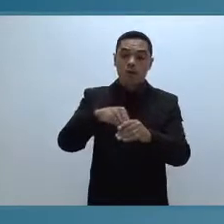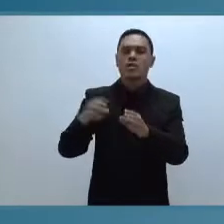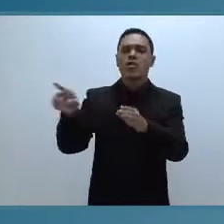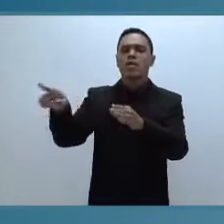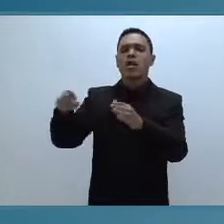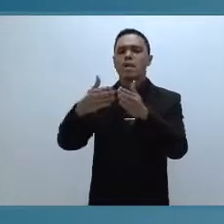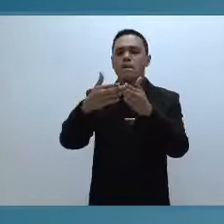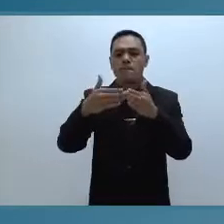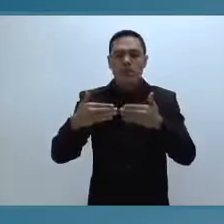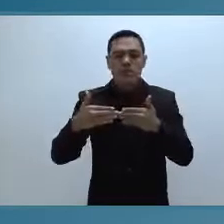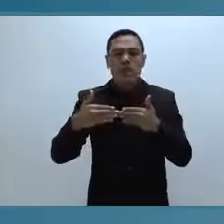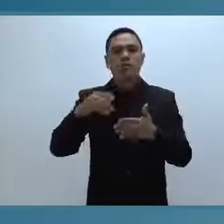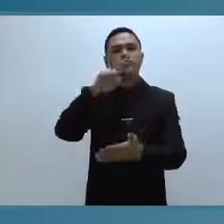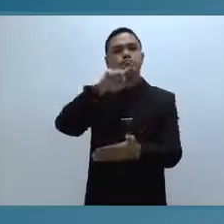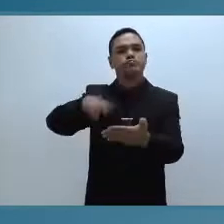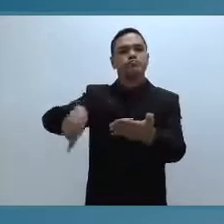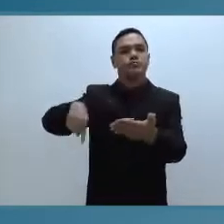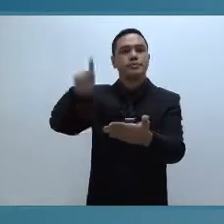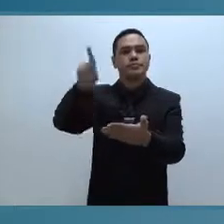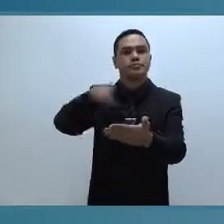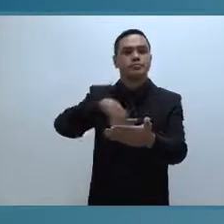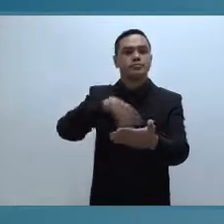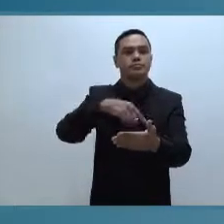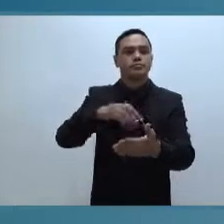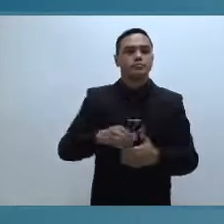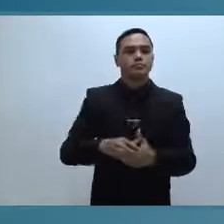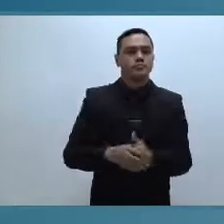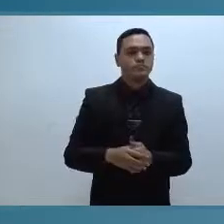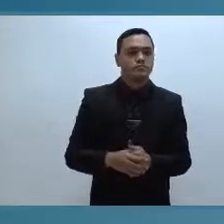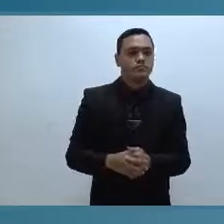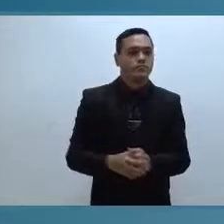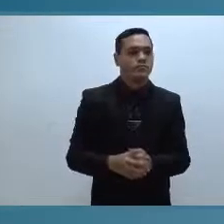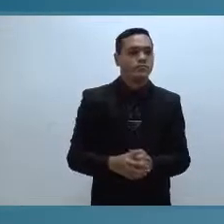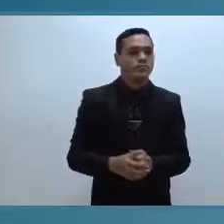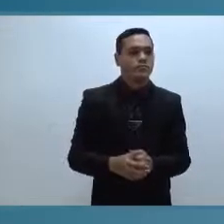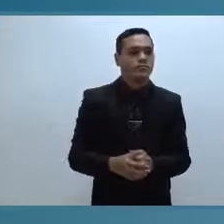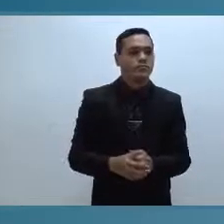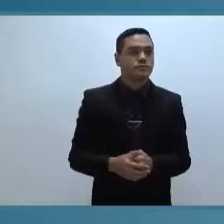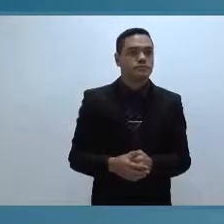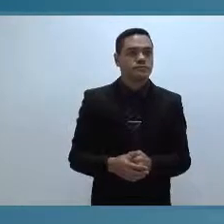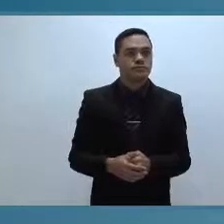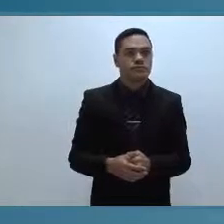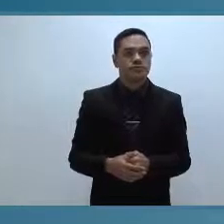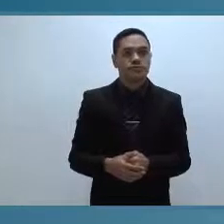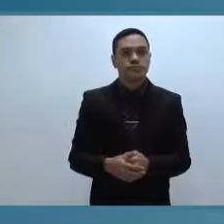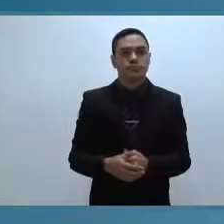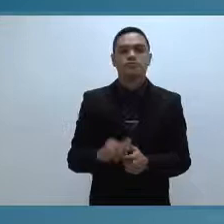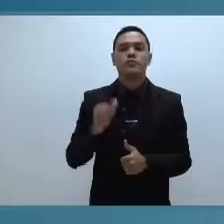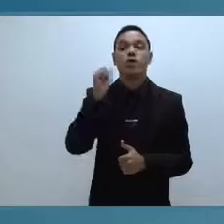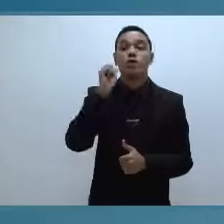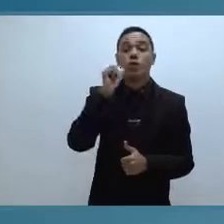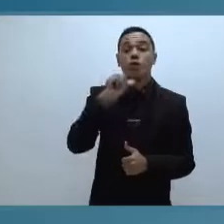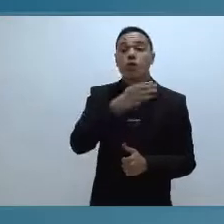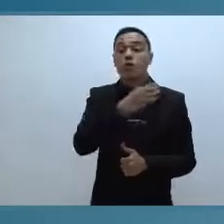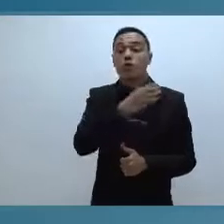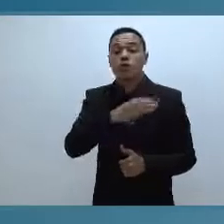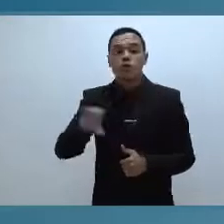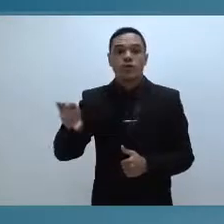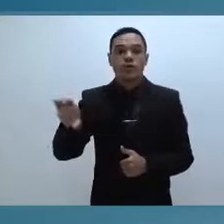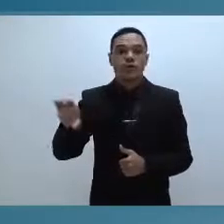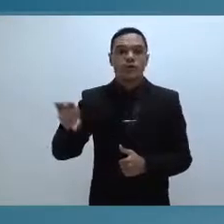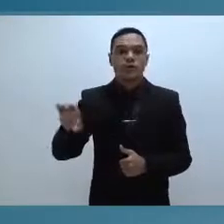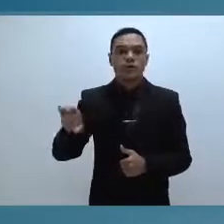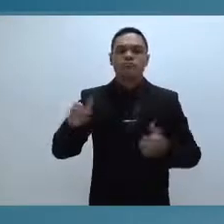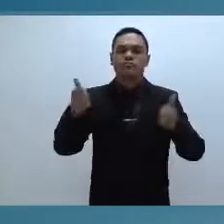Pois é, desembargadora, eu até penso que a gente deve repensar esta situação,